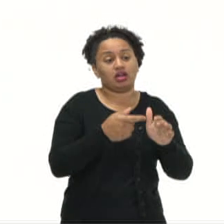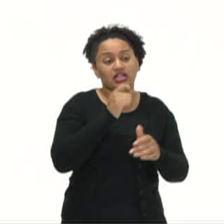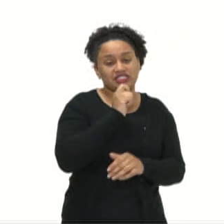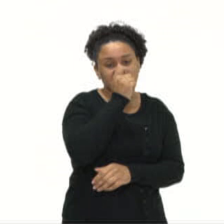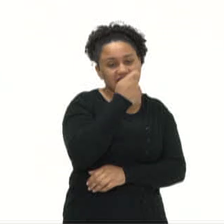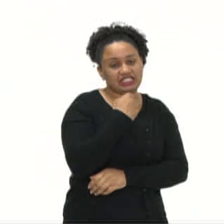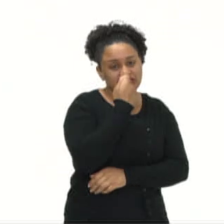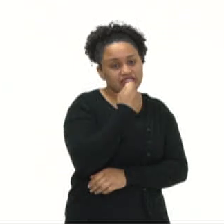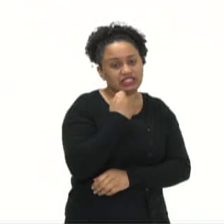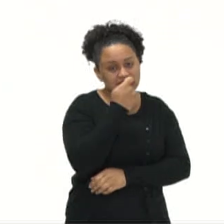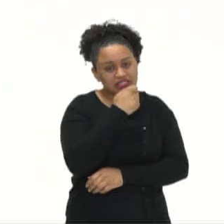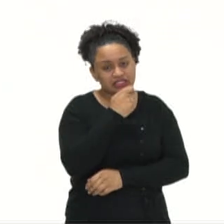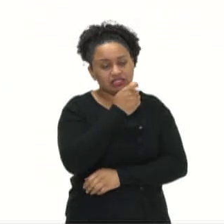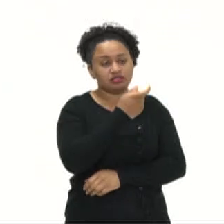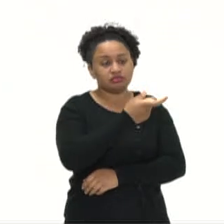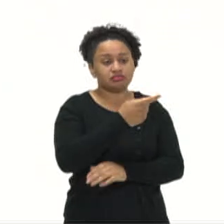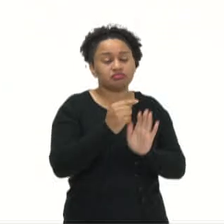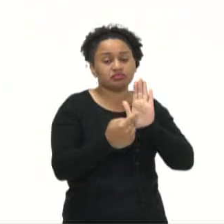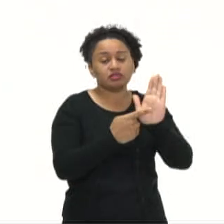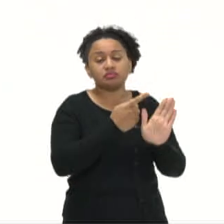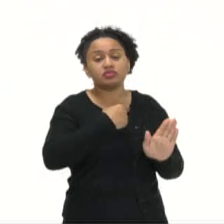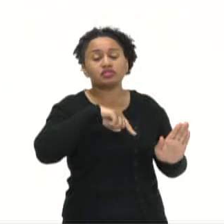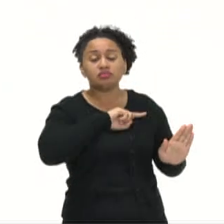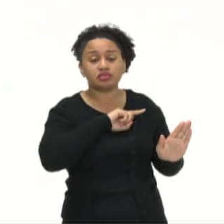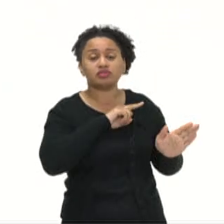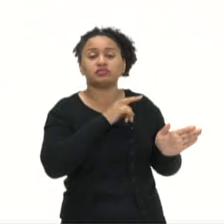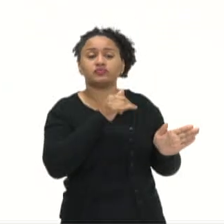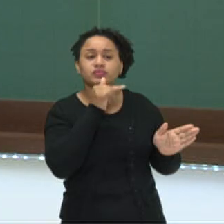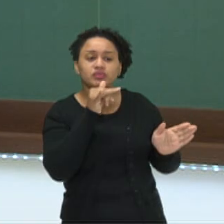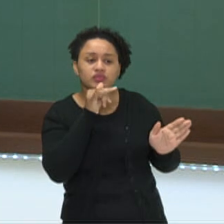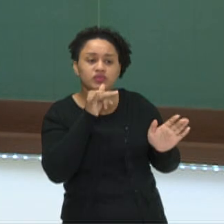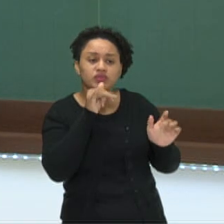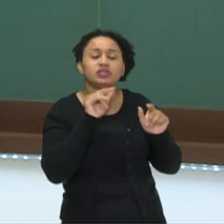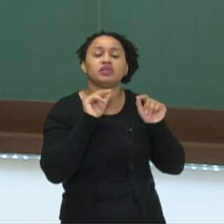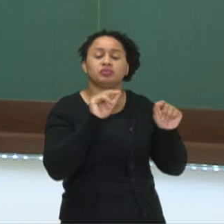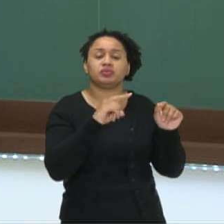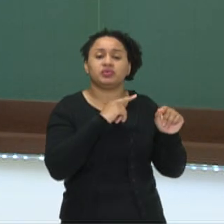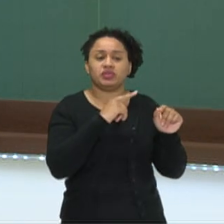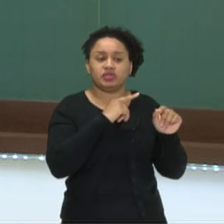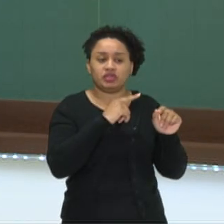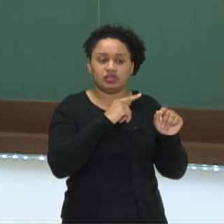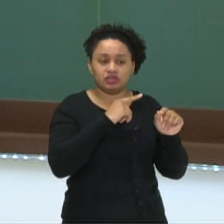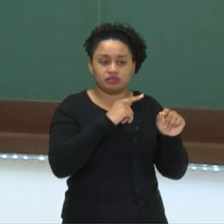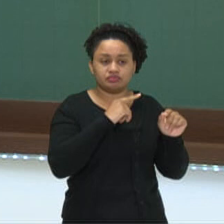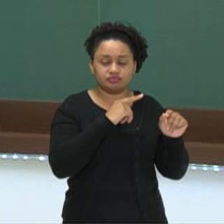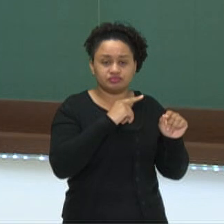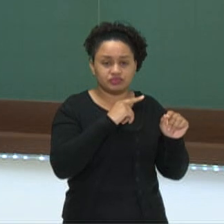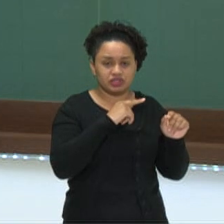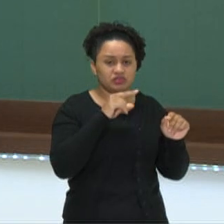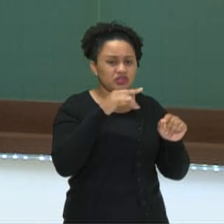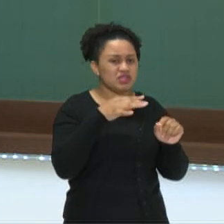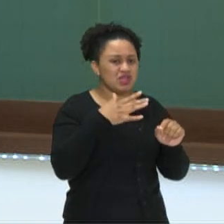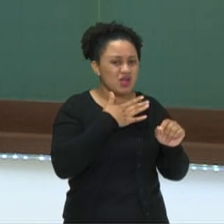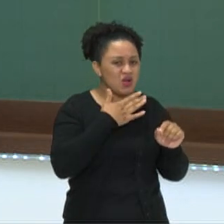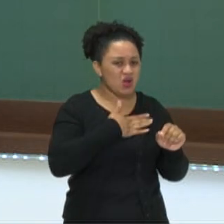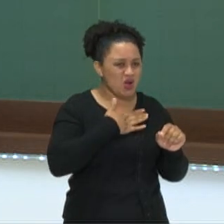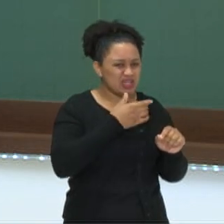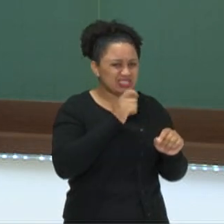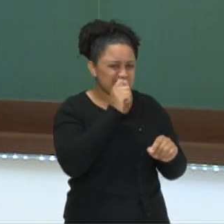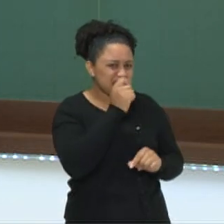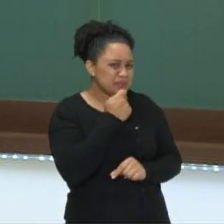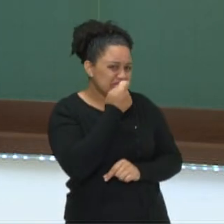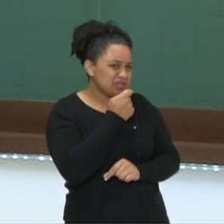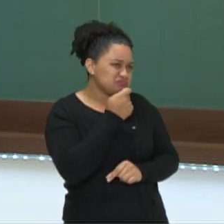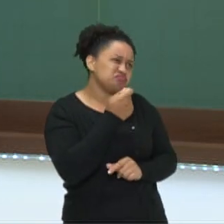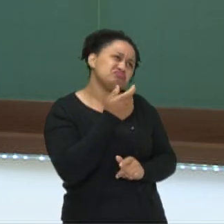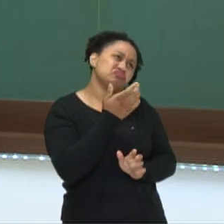pinhão demonstrando para nós um exemplo aqui de gimnospermas, né? Você gosta de pinhão? Eu não sou muito, não tenho